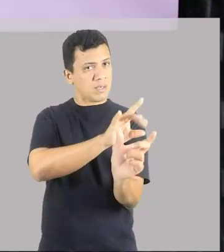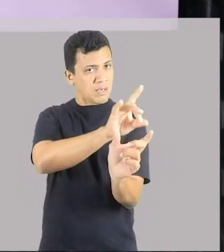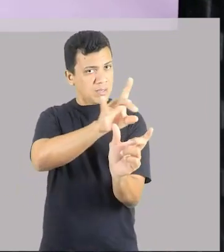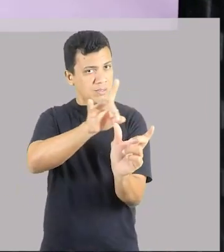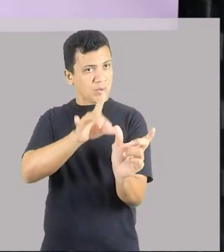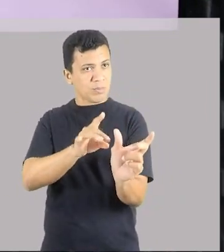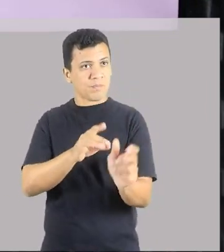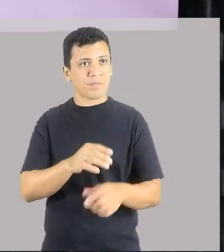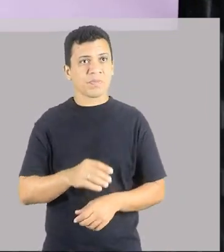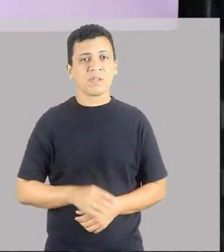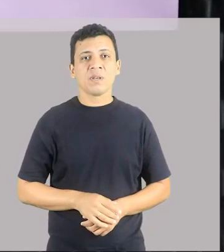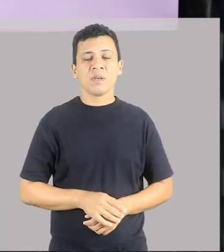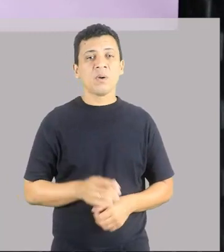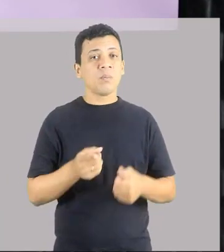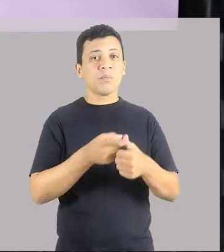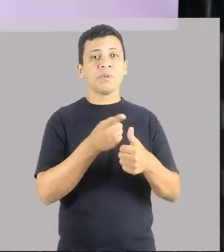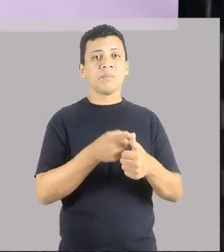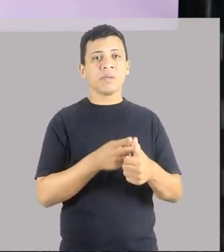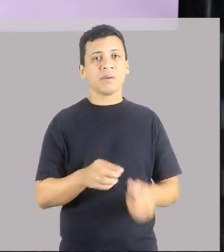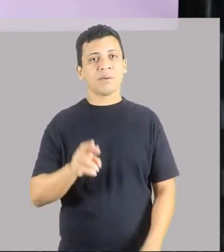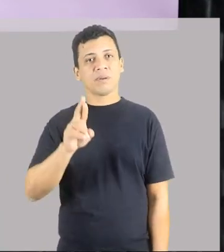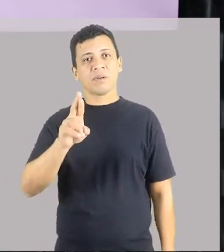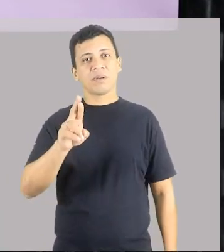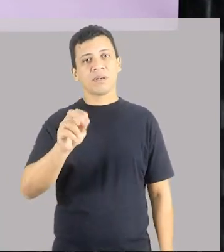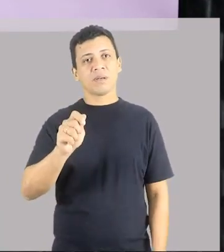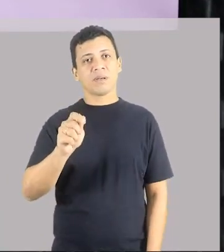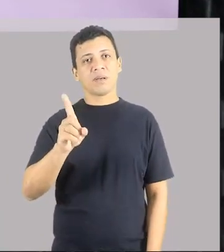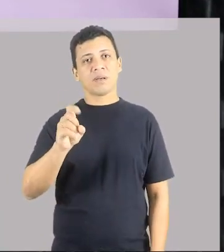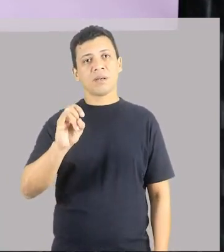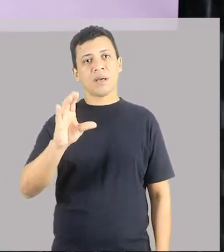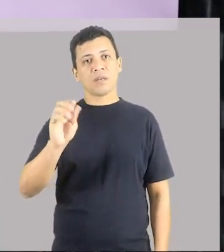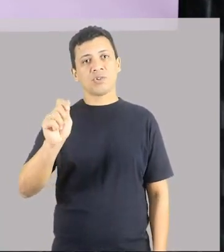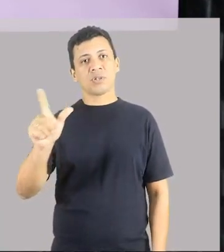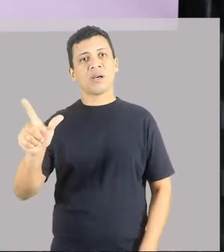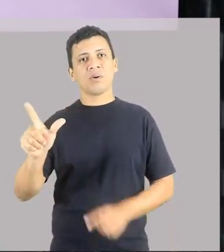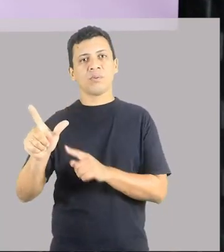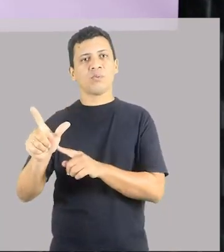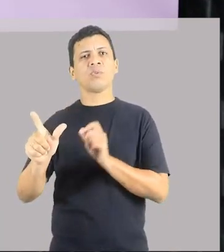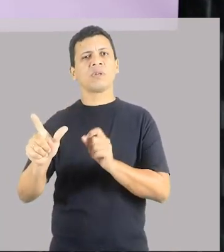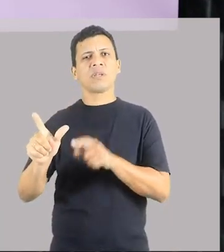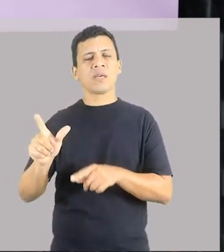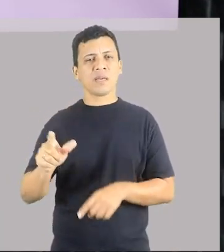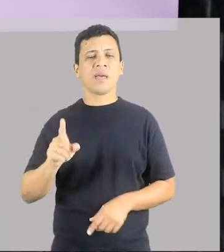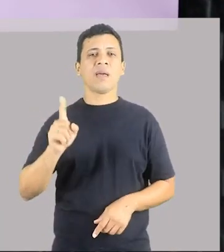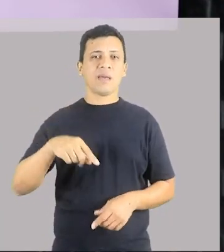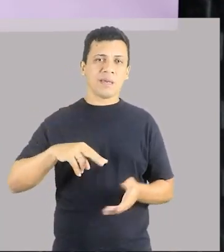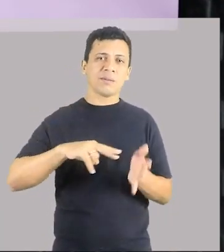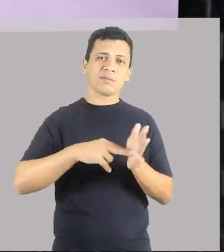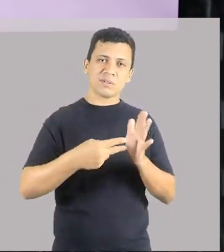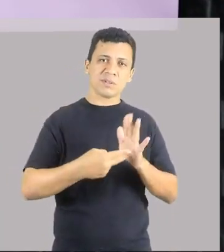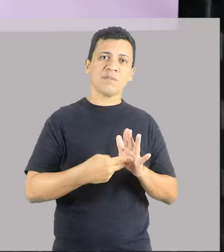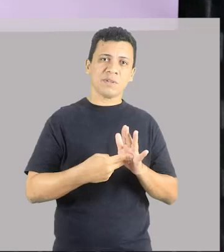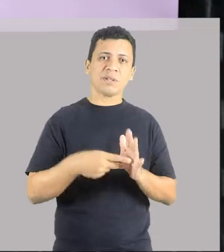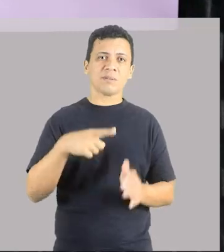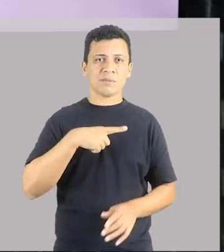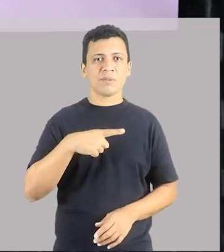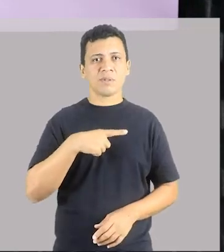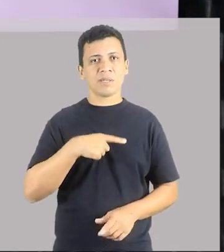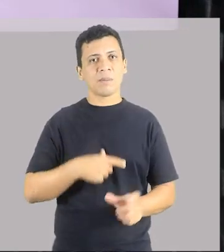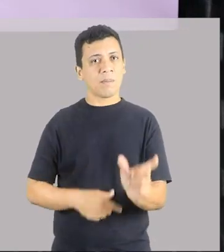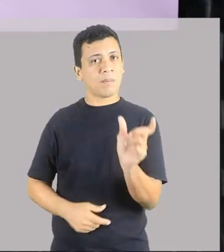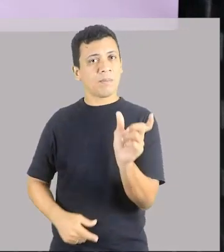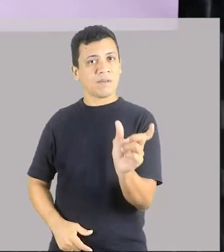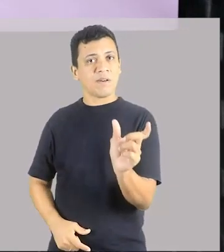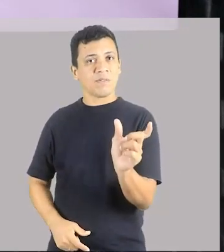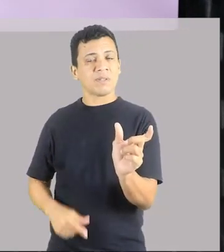elemento que nós temos aqui é o radical o que que é o radical de uma palavra é a parte significativa da palavra é a parte que traz